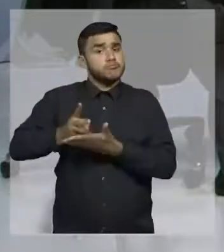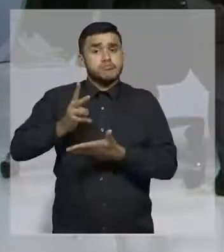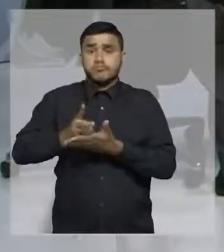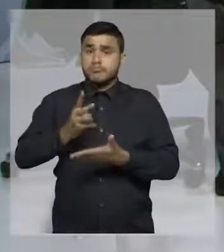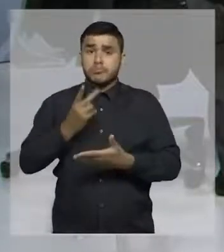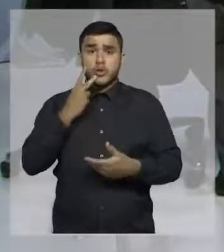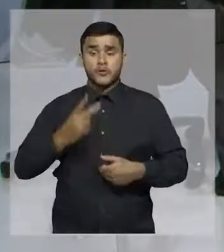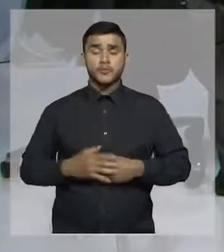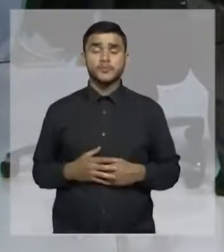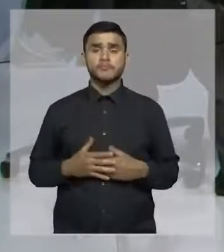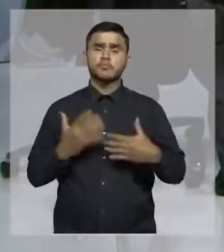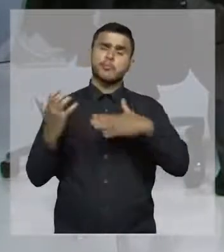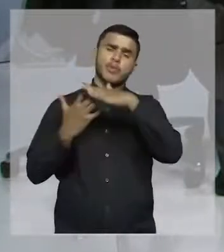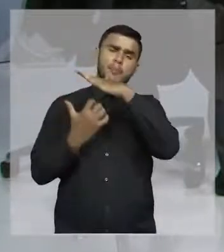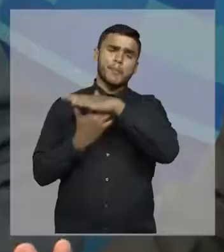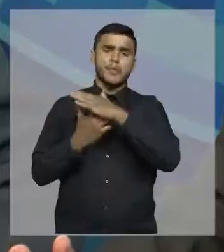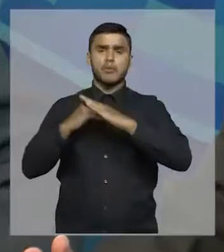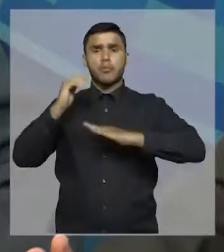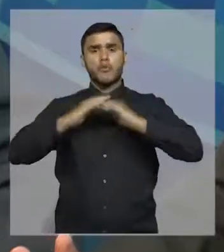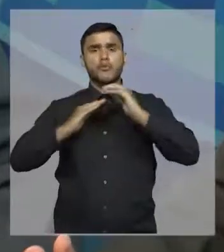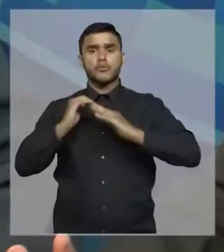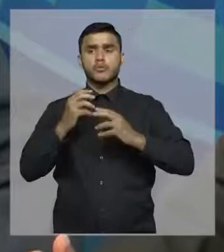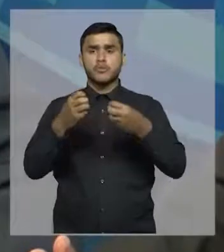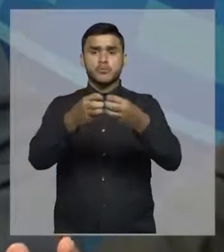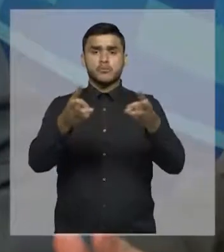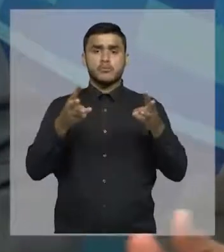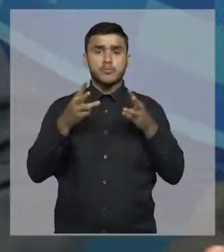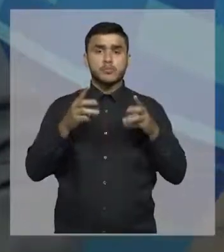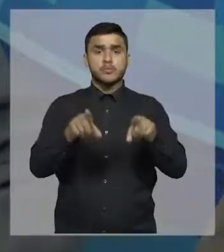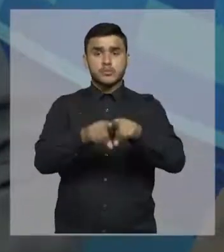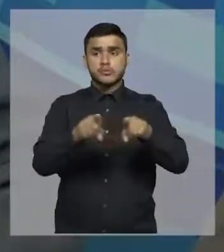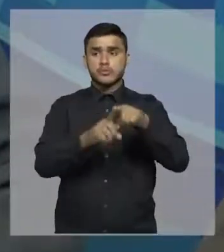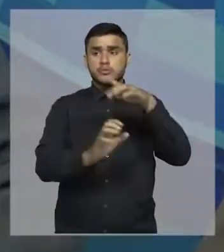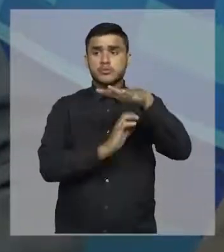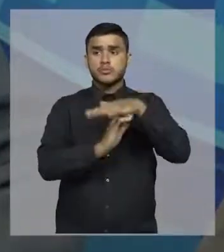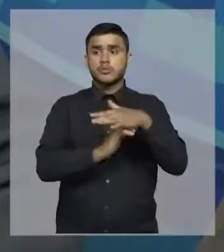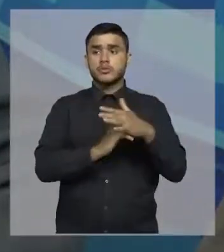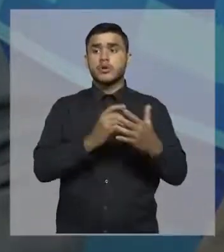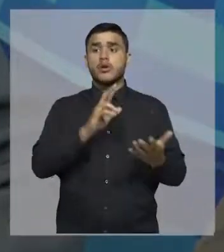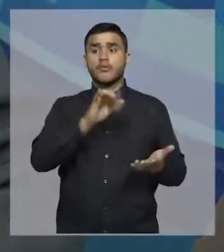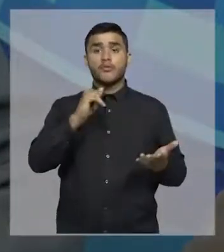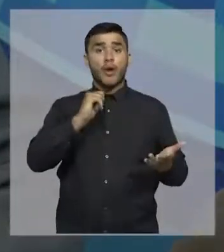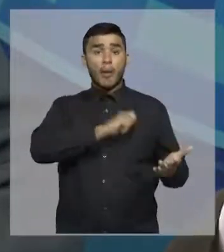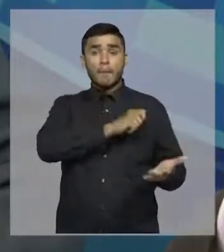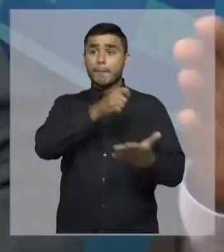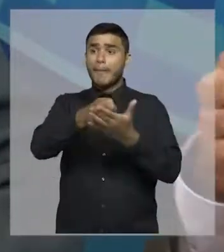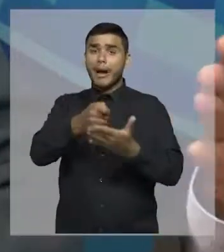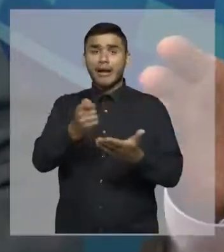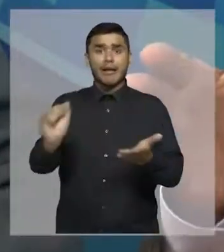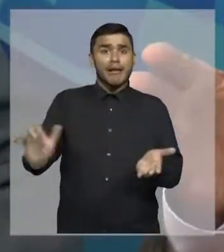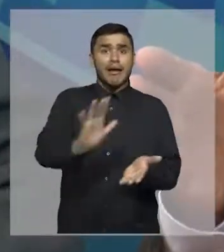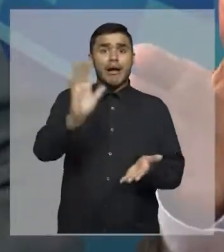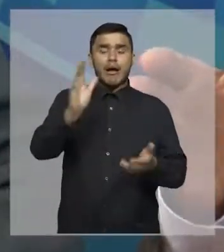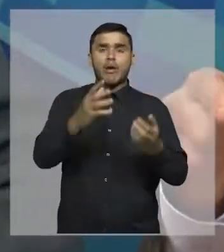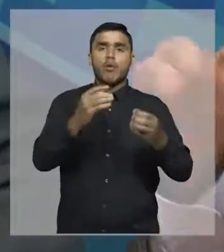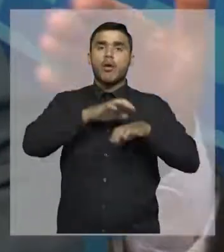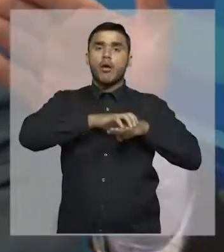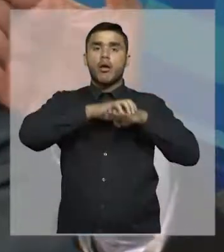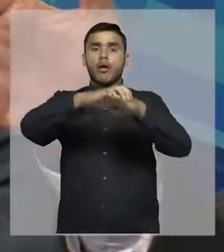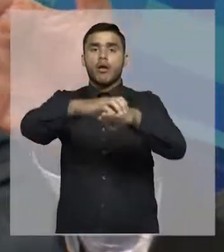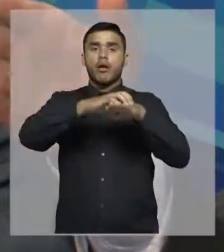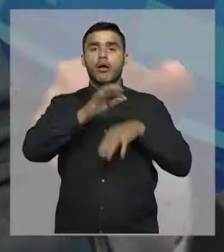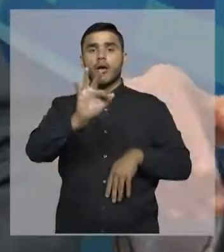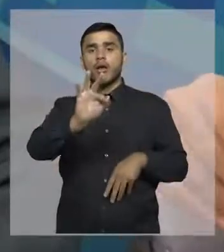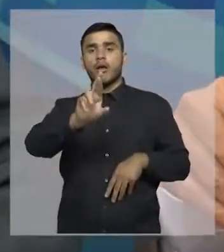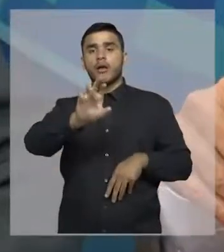os empresários e os caminhoneiros autônomos não estão aguentando o frete porque não podem repassar o preço. Numa economia de mercado, a